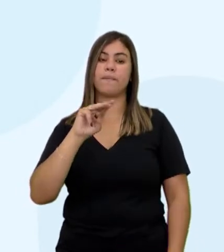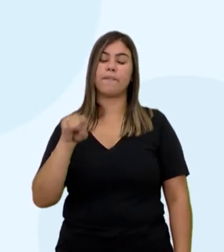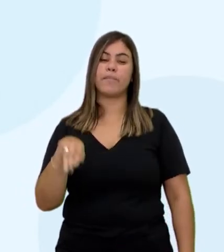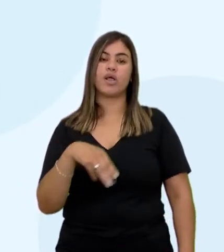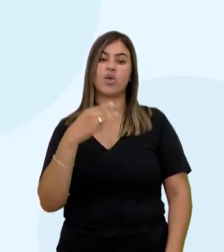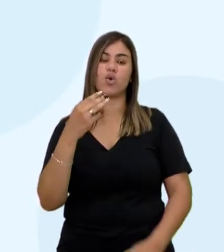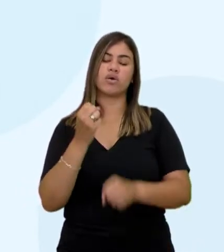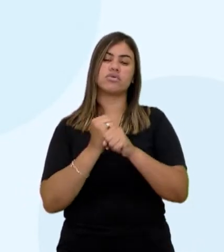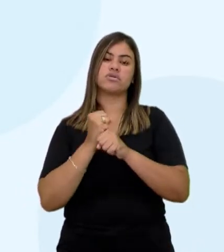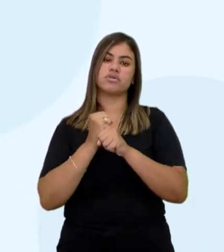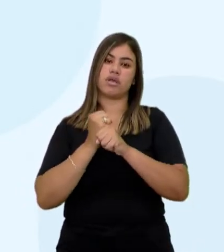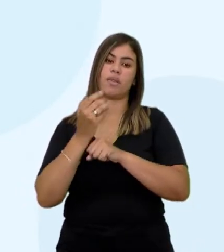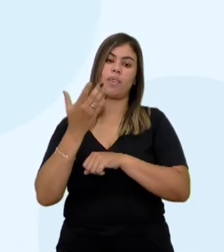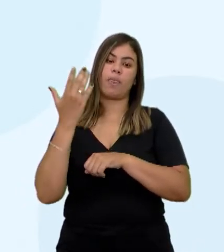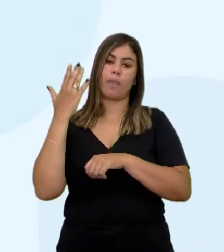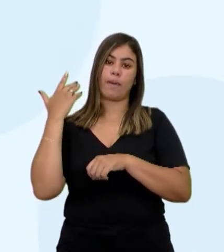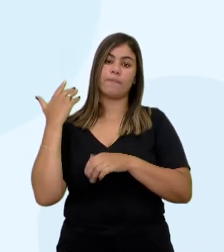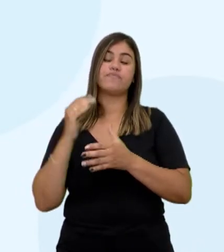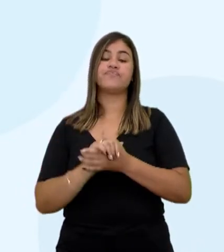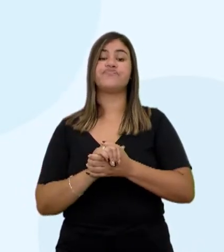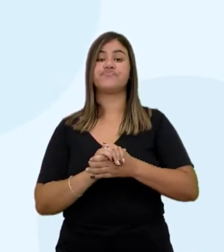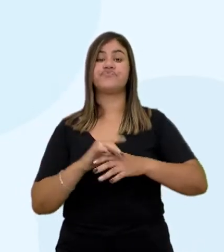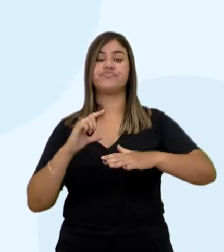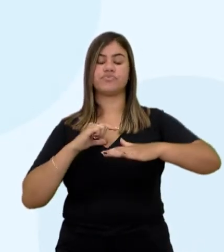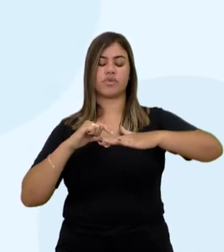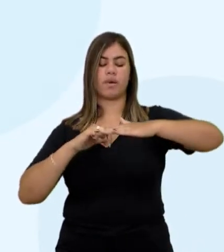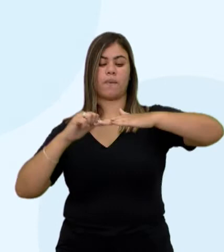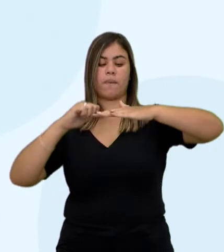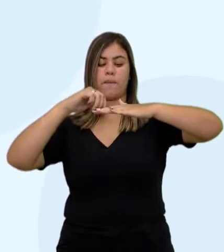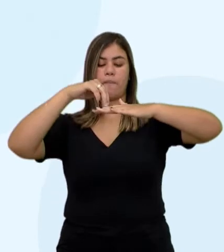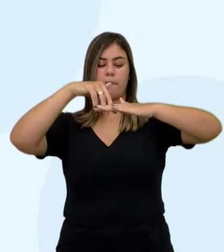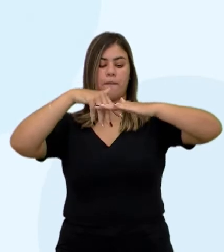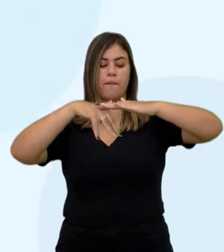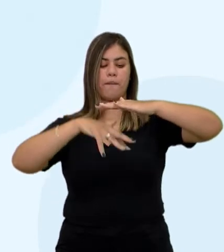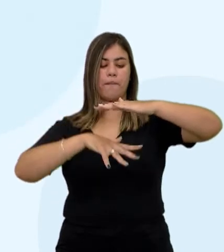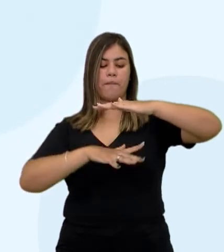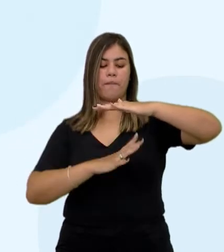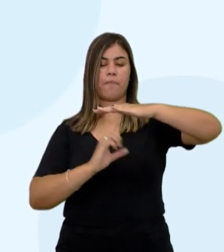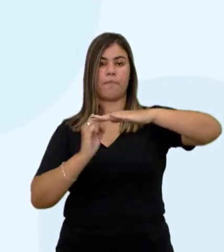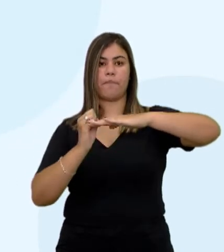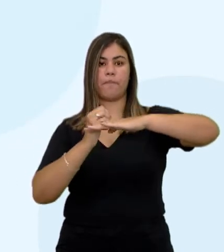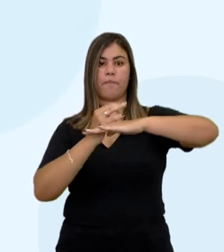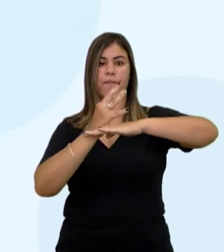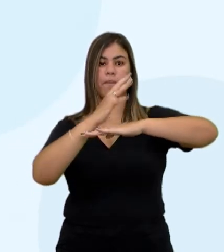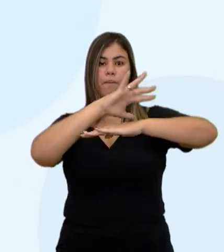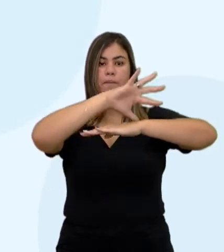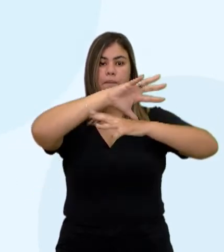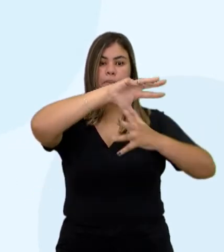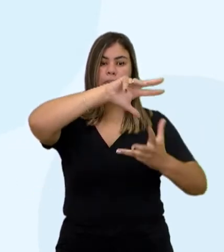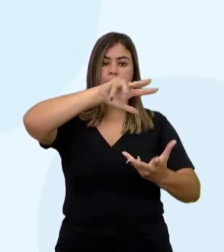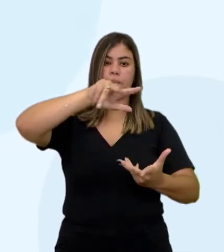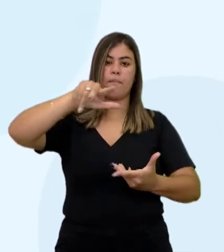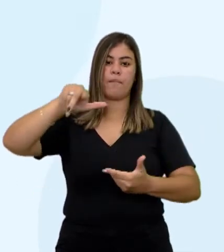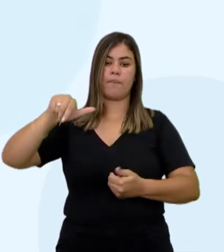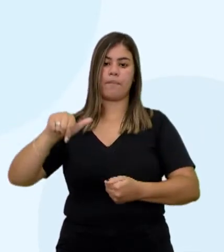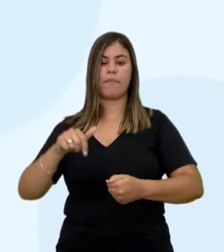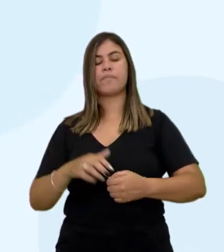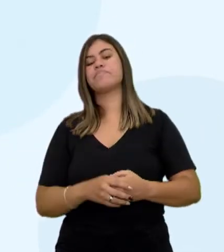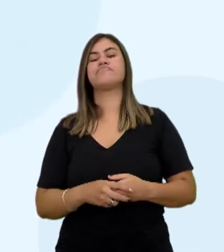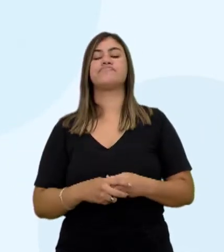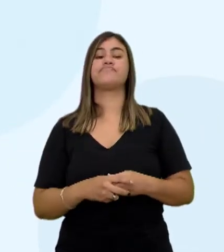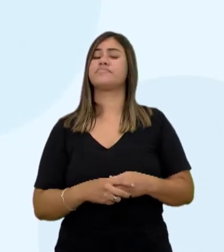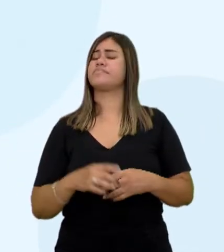surgimento aí da atmosfera, que ela se torna rica em oxigênio, né, a primeira Terra com bola de neve, né,